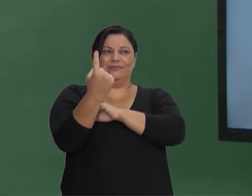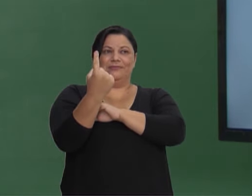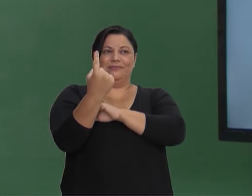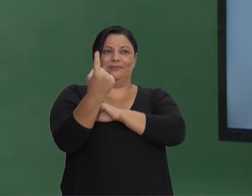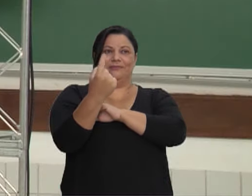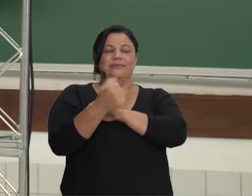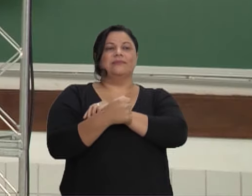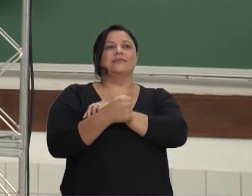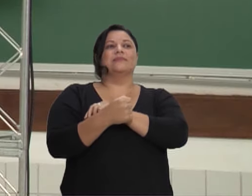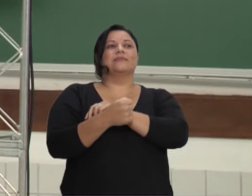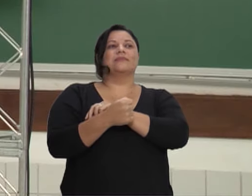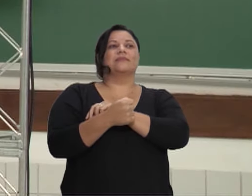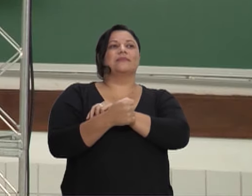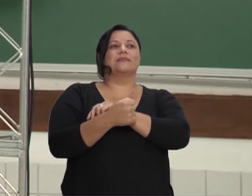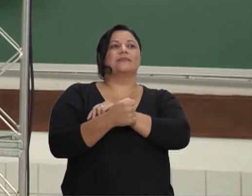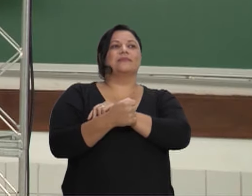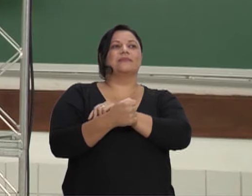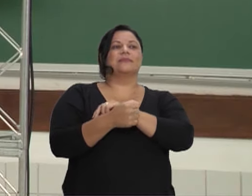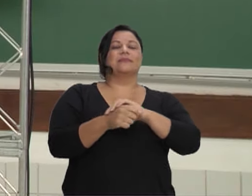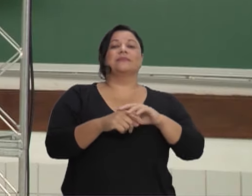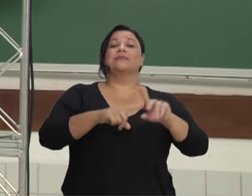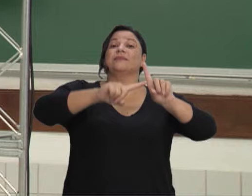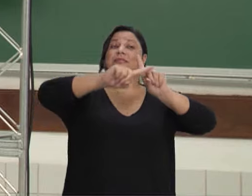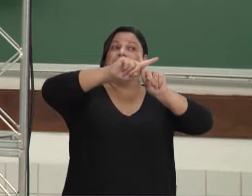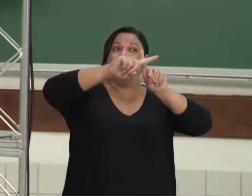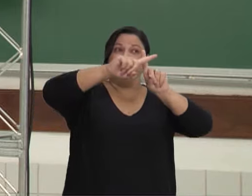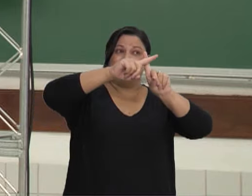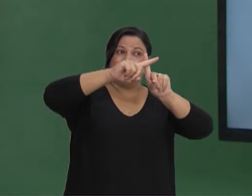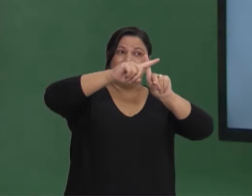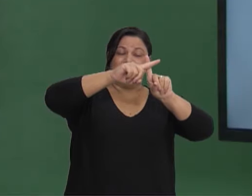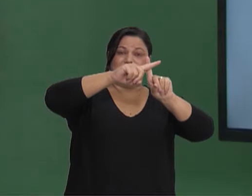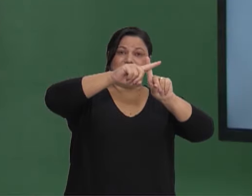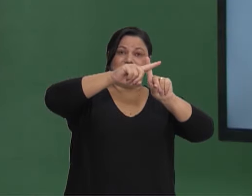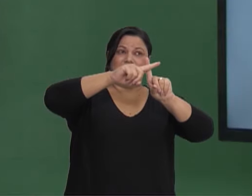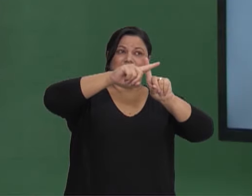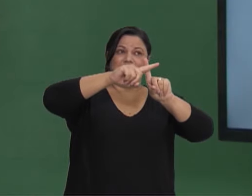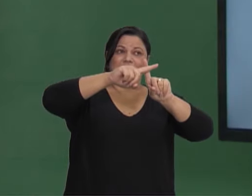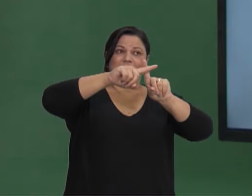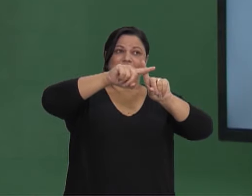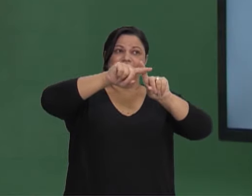Isso aí vai ser mais o meu B, que é menos 1,